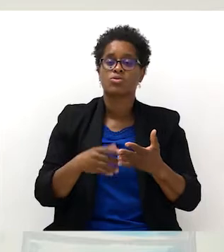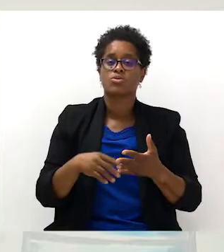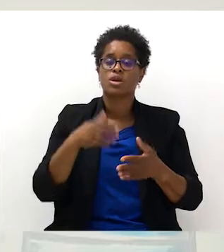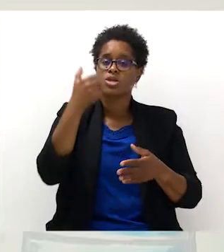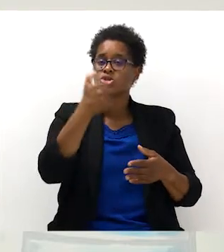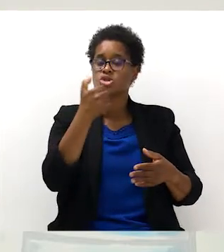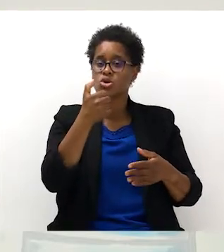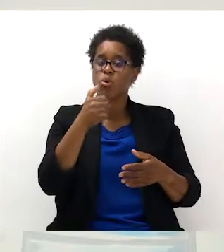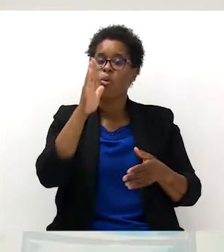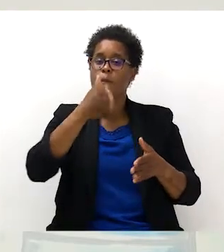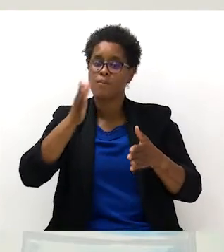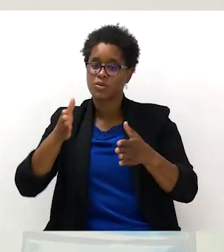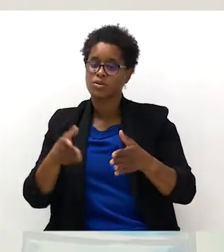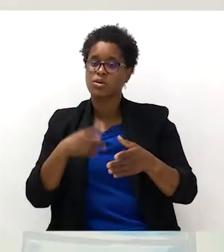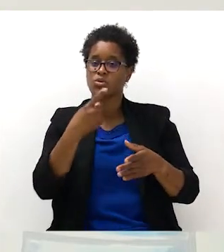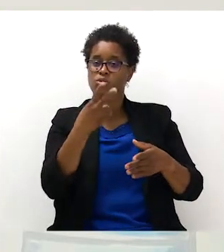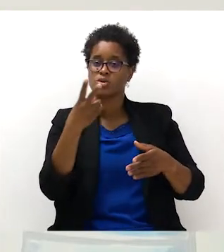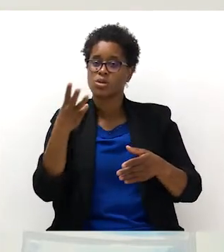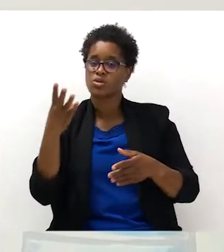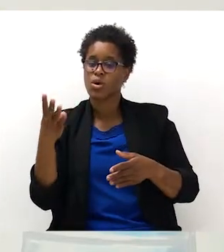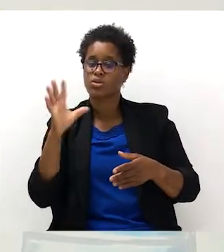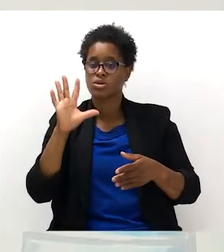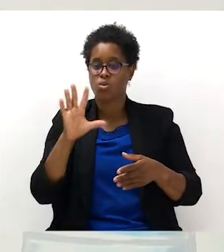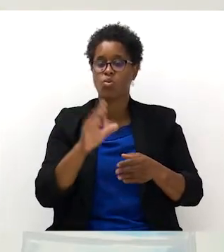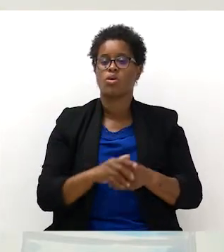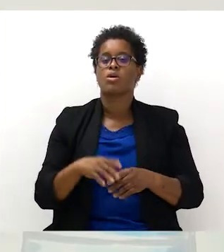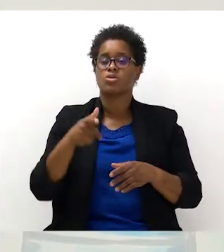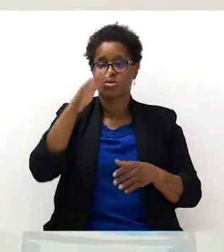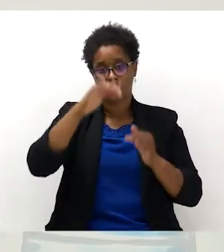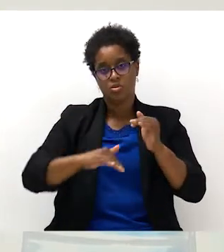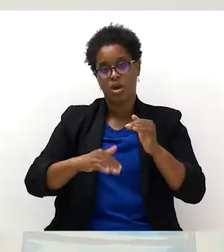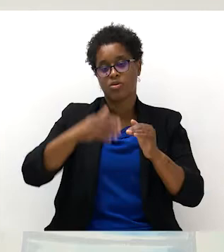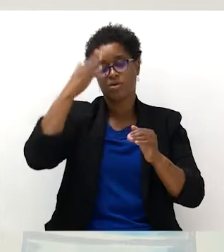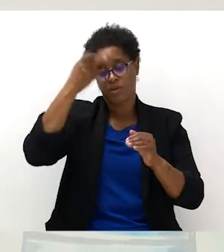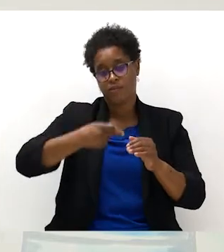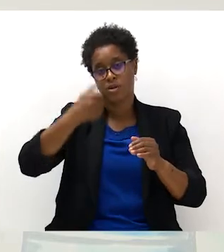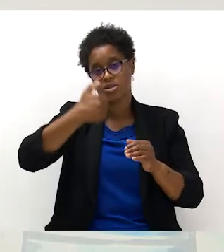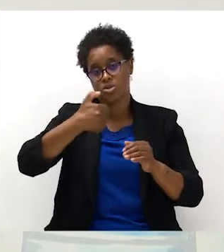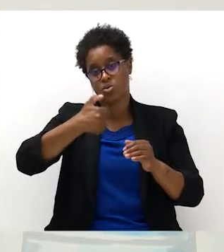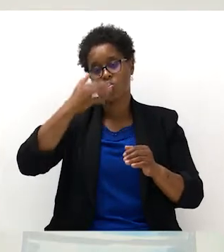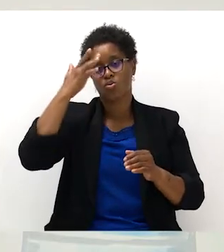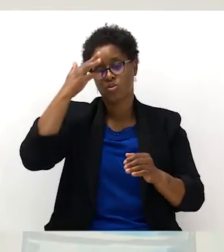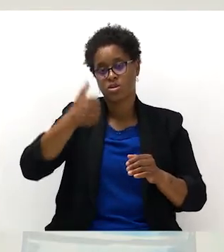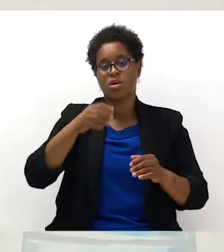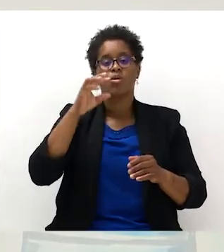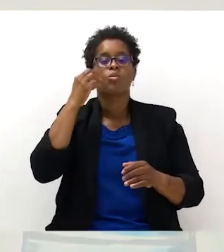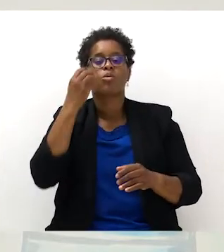em 5 partes. 1, 2, 3, 4, 5. Por isso, no denominador fica 5. Então, como é que se